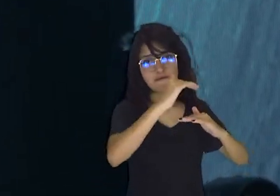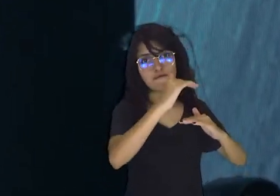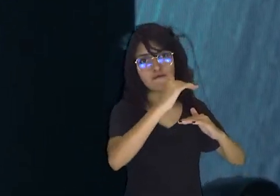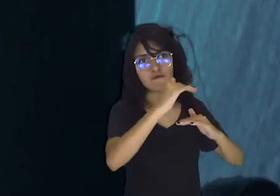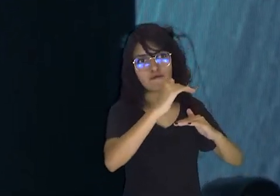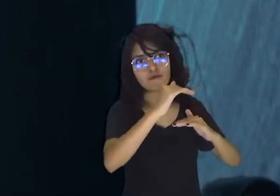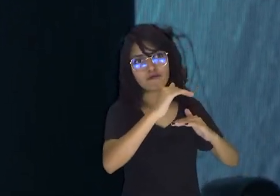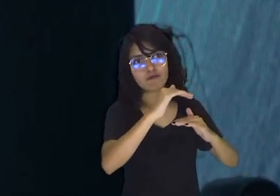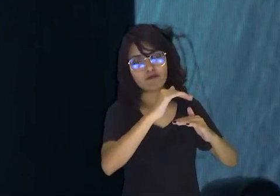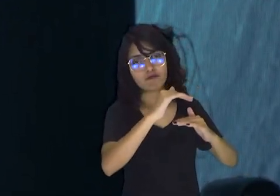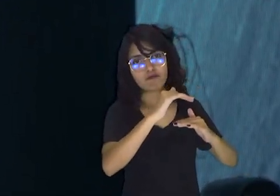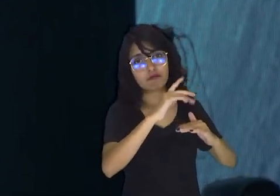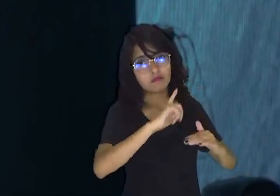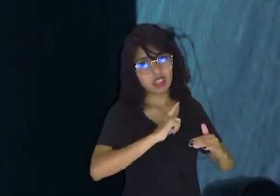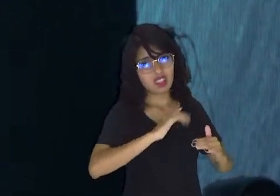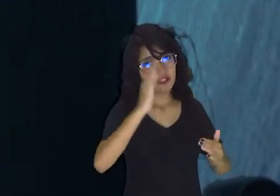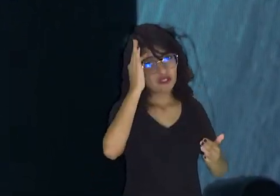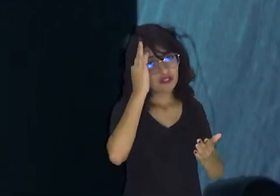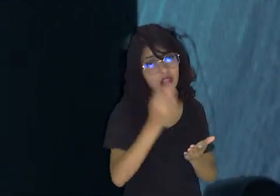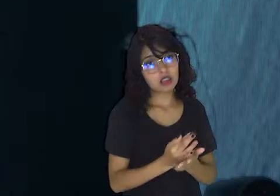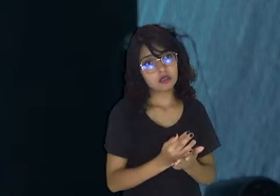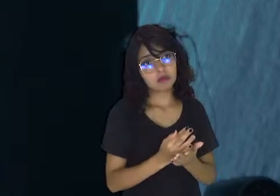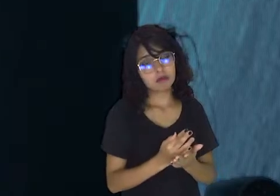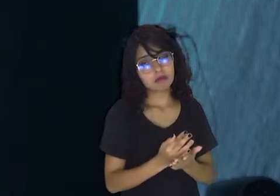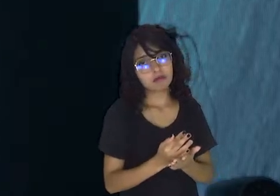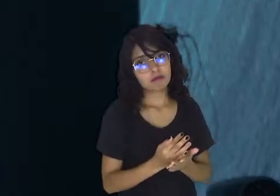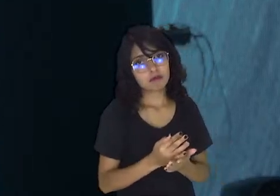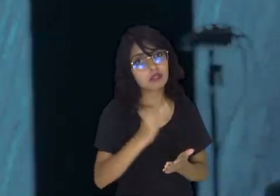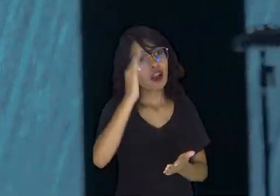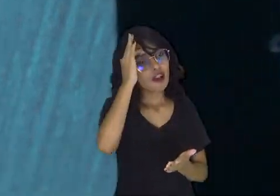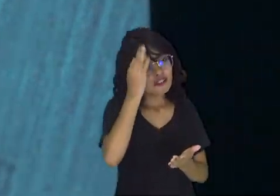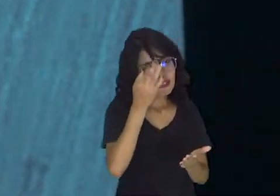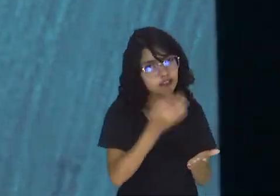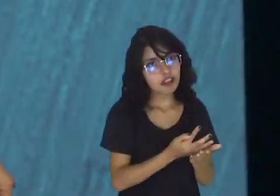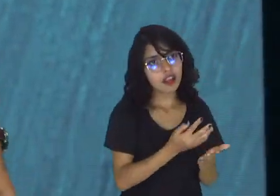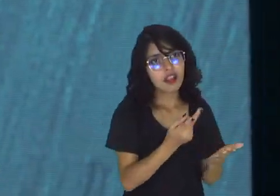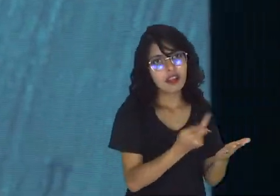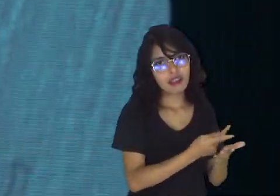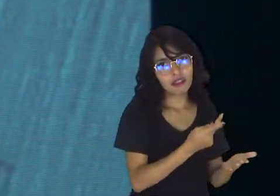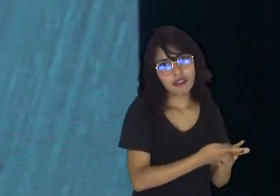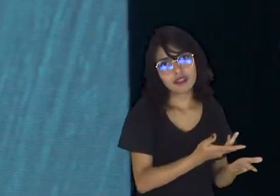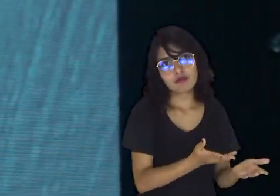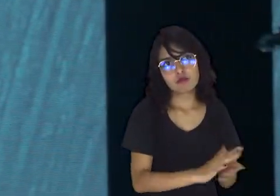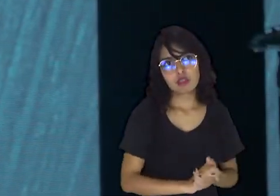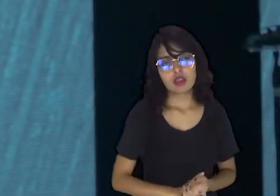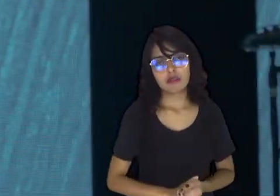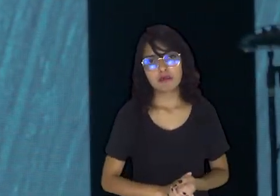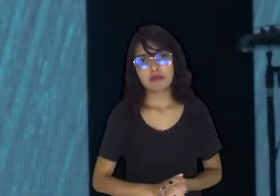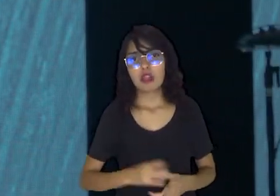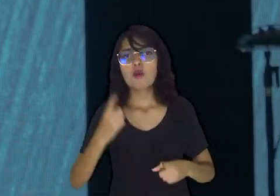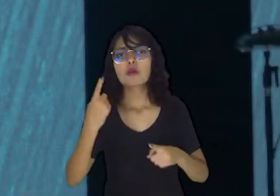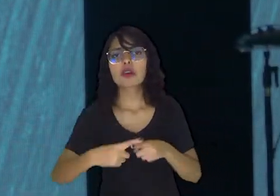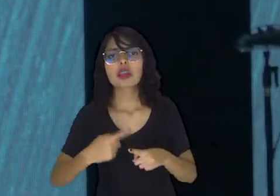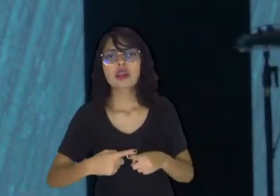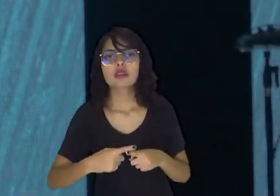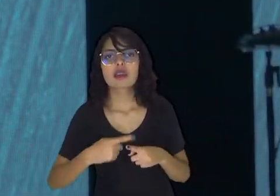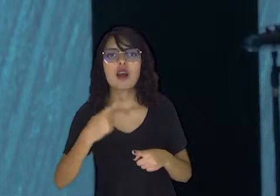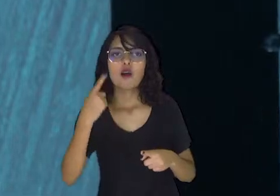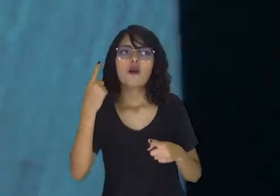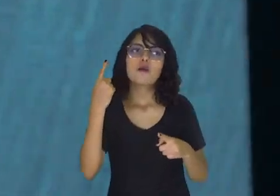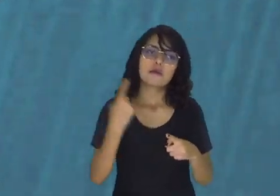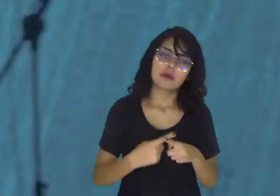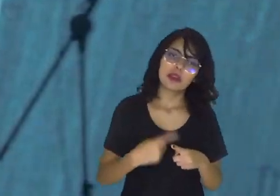Há uma fé. Por quê? De uma forma ou de outra, Souza,